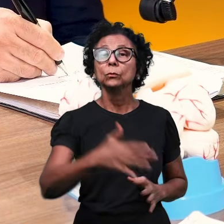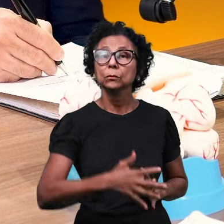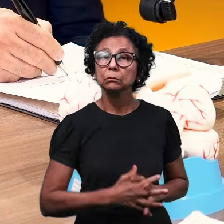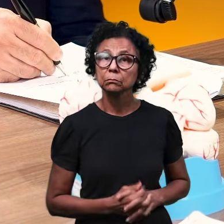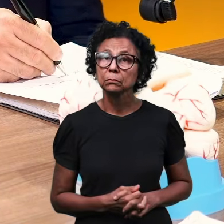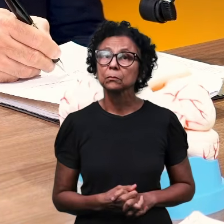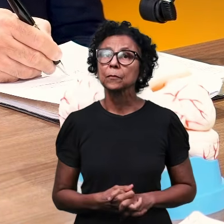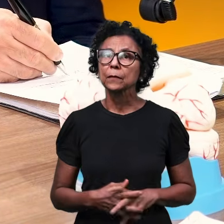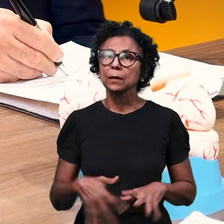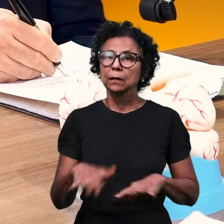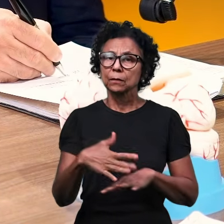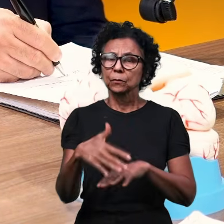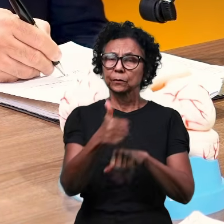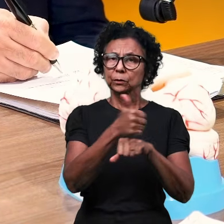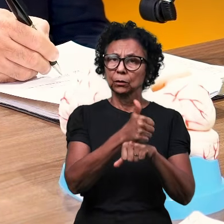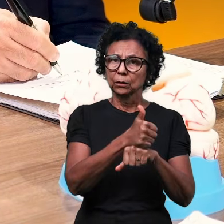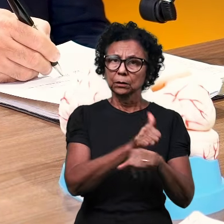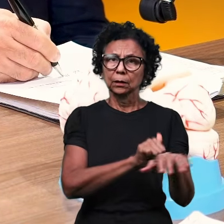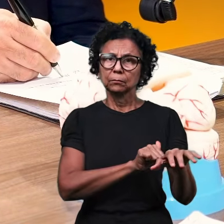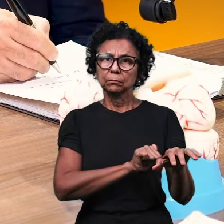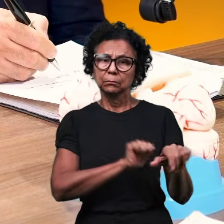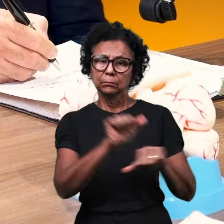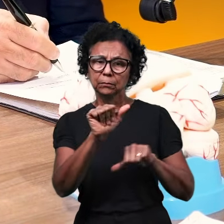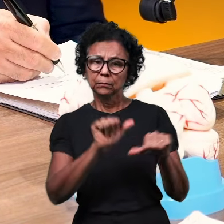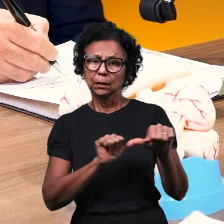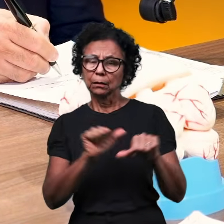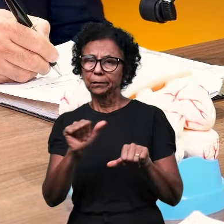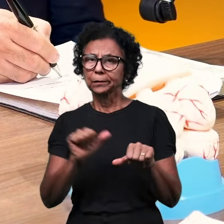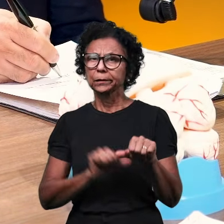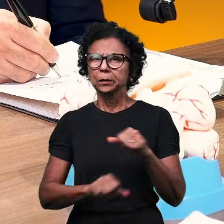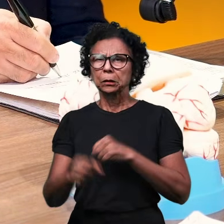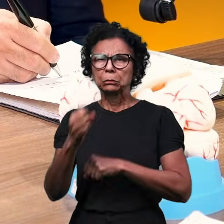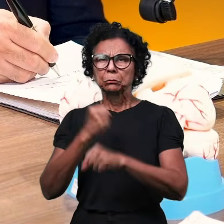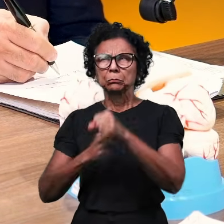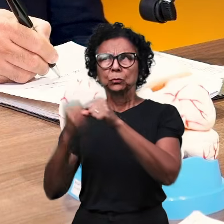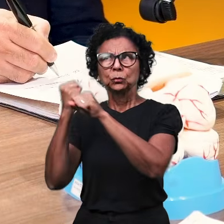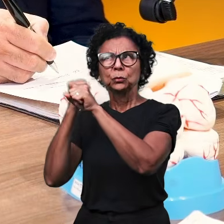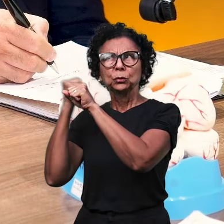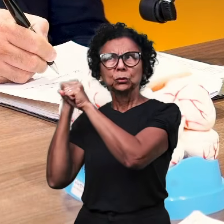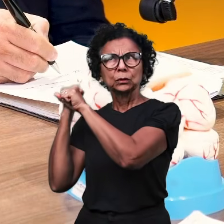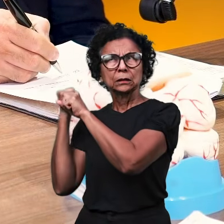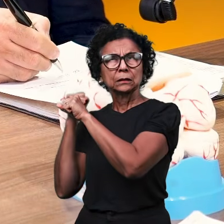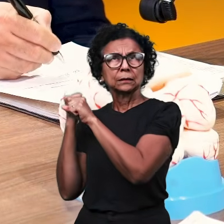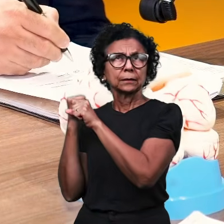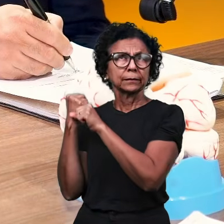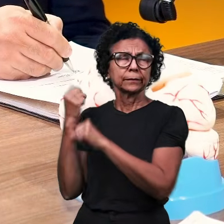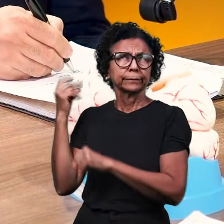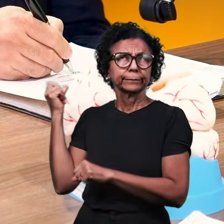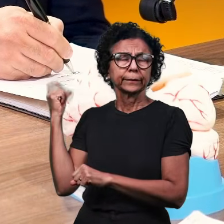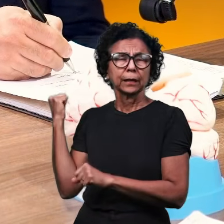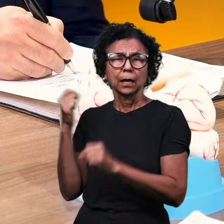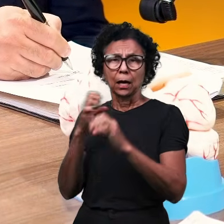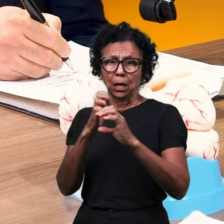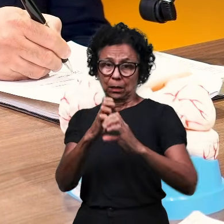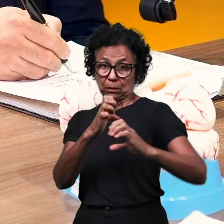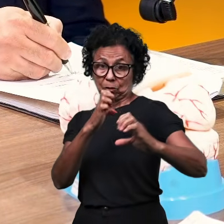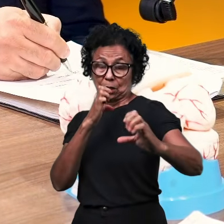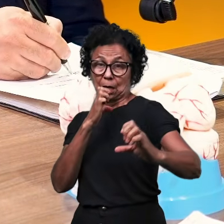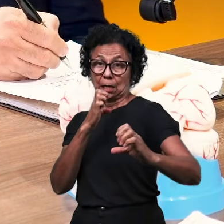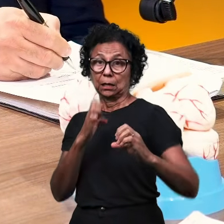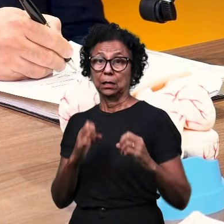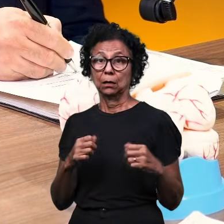carreiras elas têm se movimentado no mercado de trabalho. Muitos anos atrás, você tinha a engenharia como um